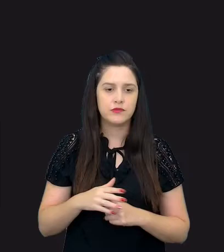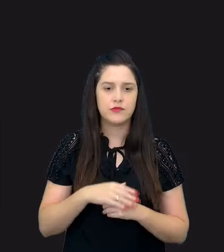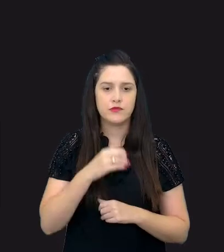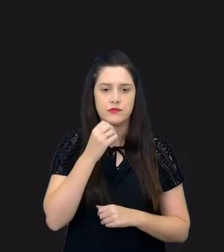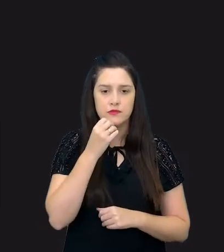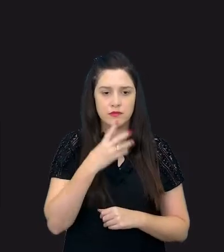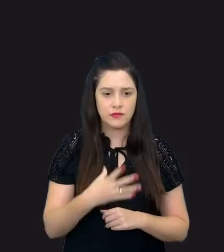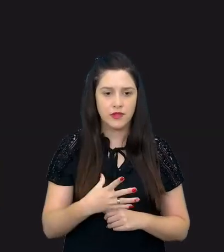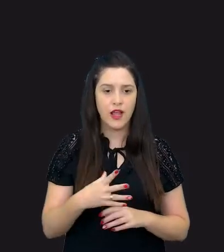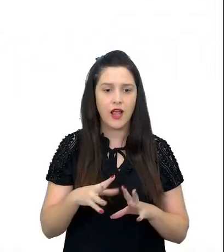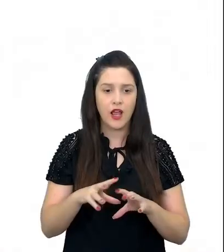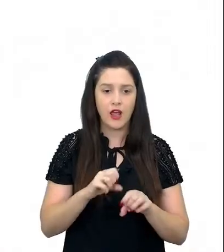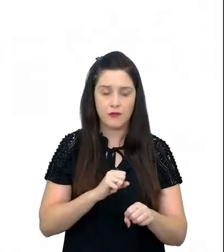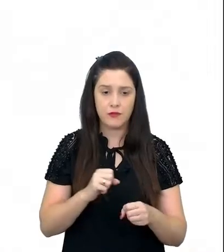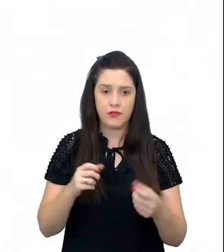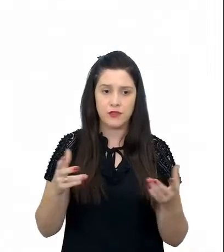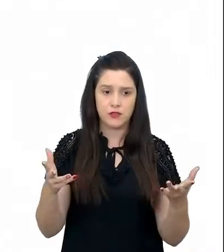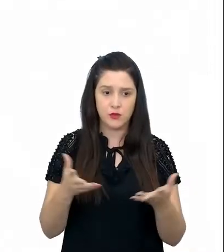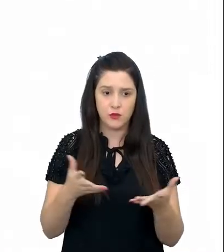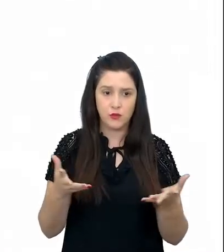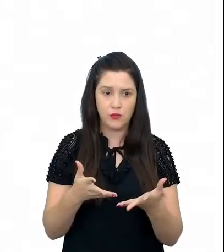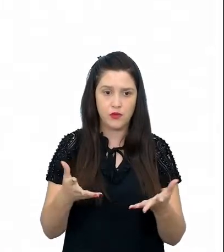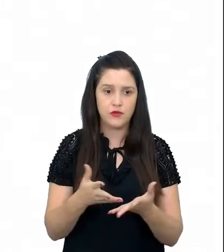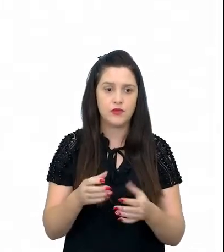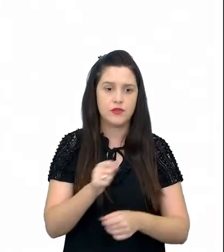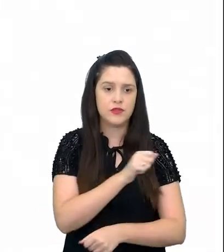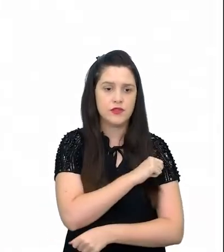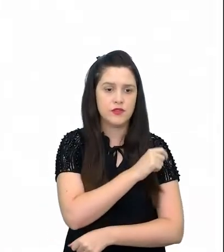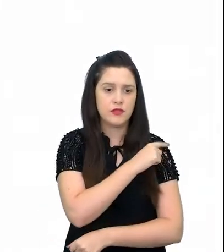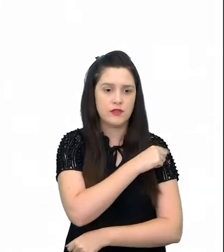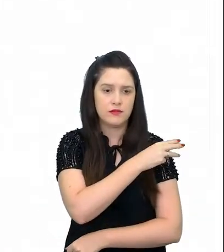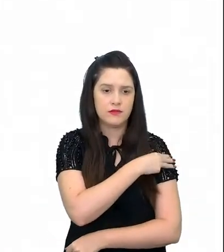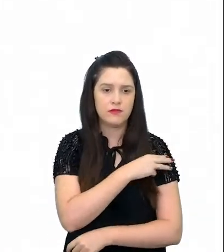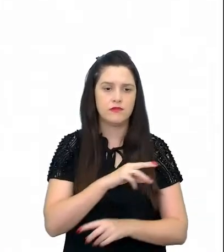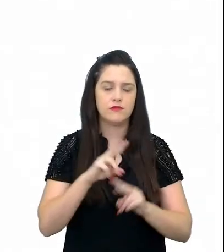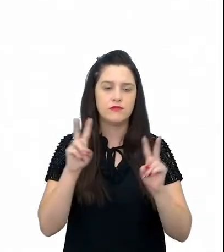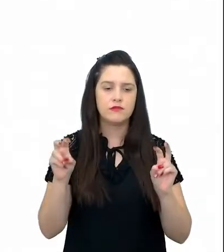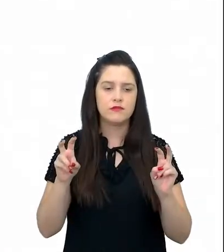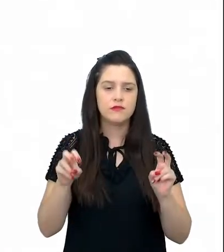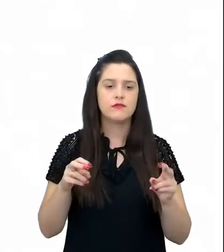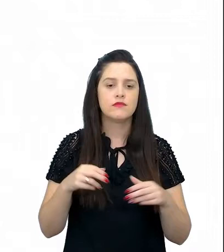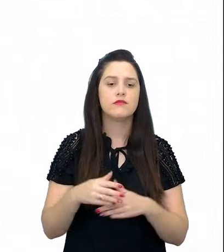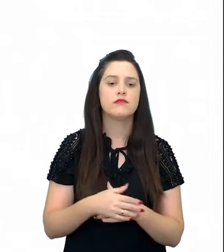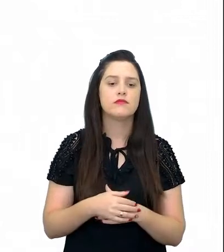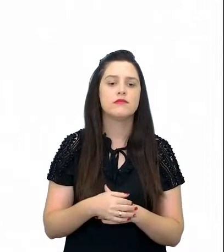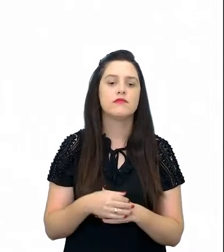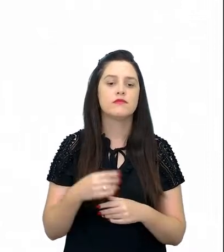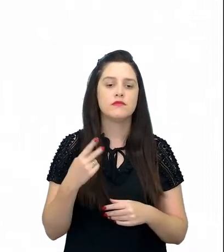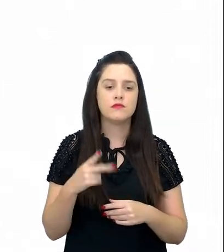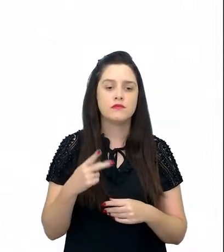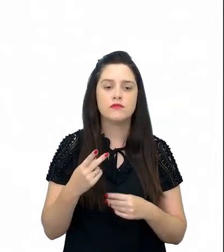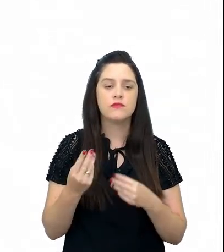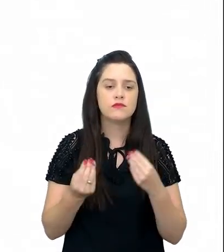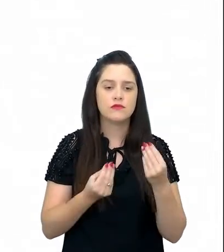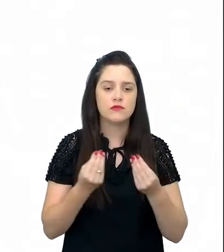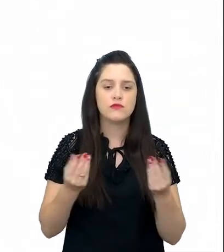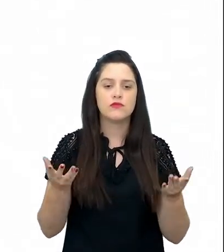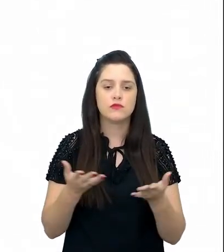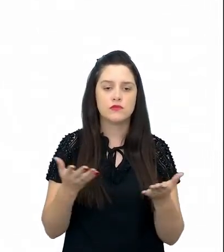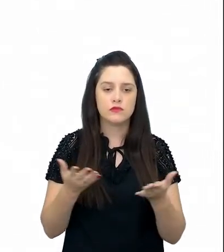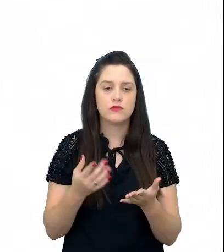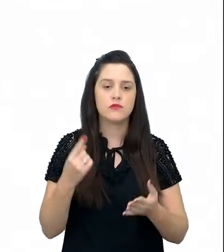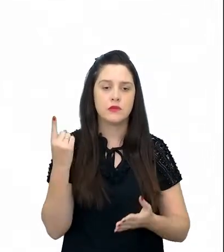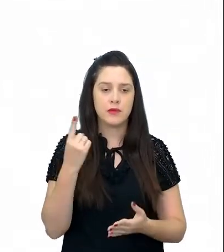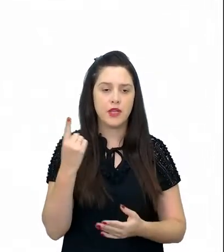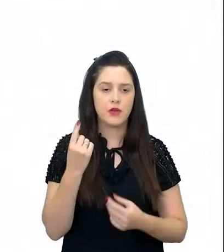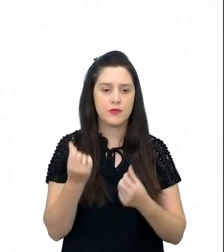a formação de hoje, né, da primeira série do ensino médio, ela trata para nós da situação de aprendizagem 2 do primeiro